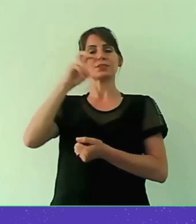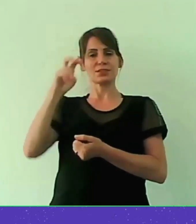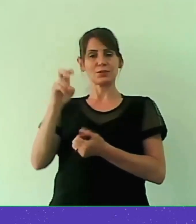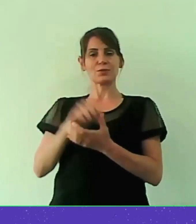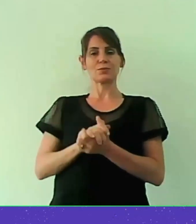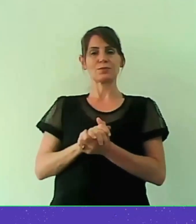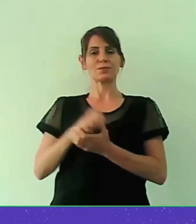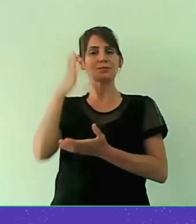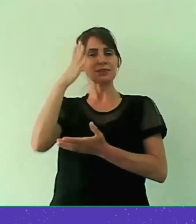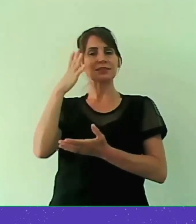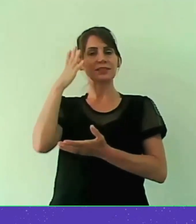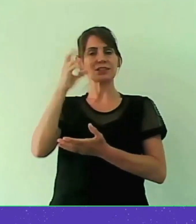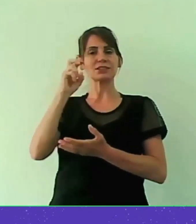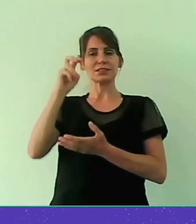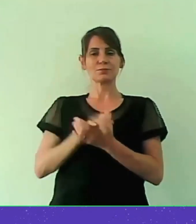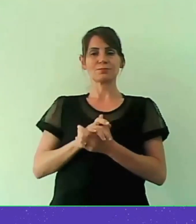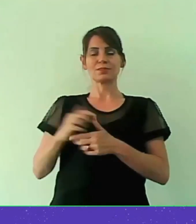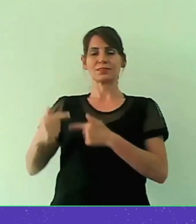Geração Final.